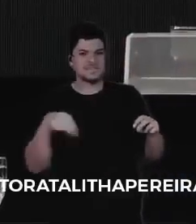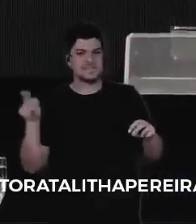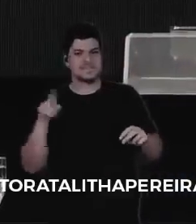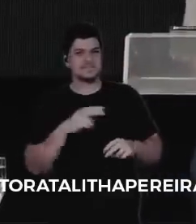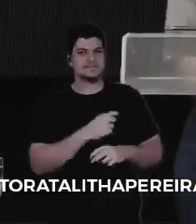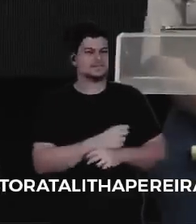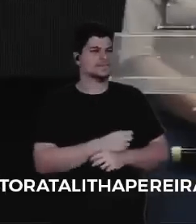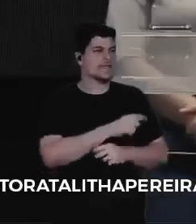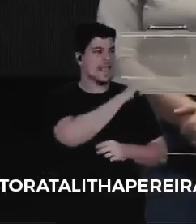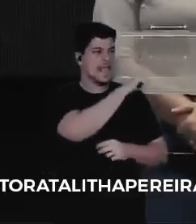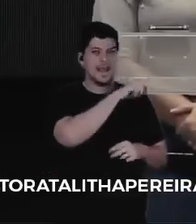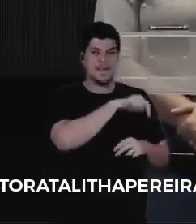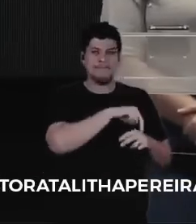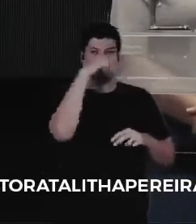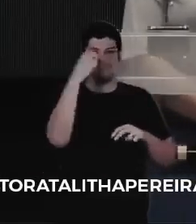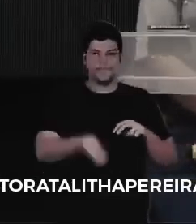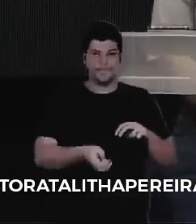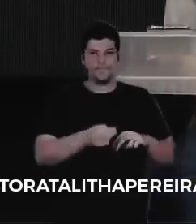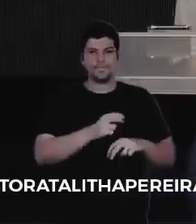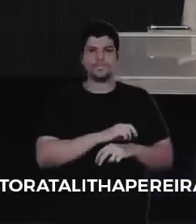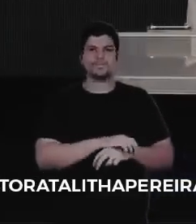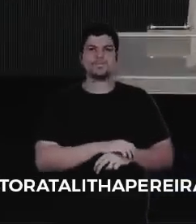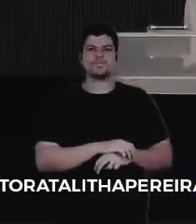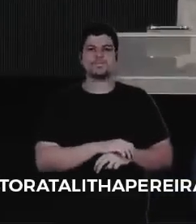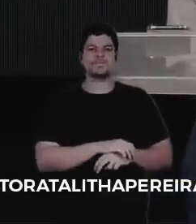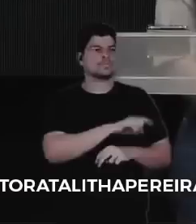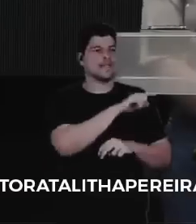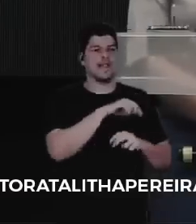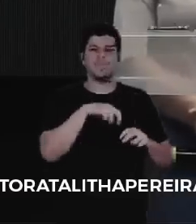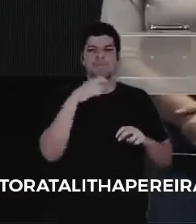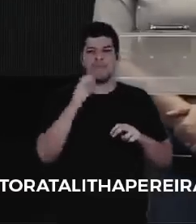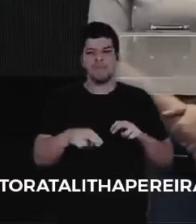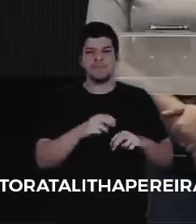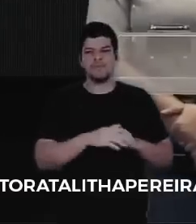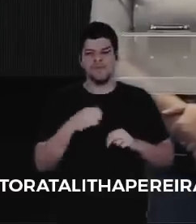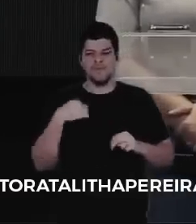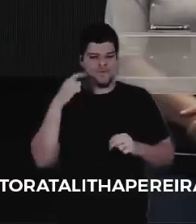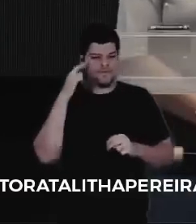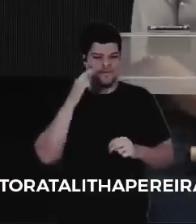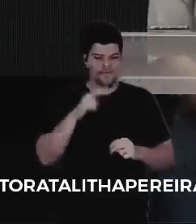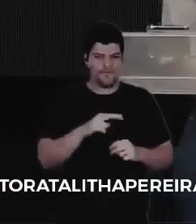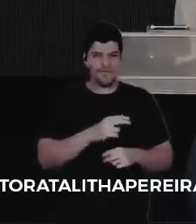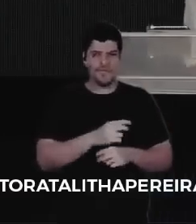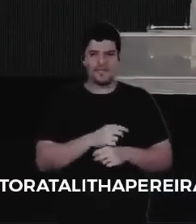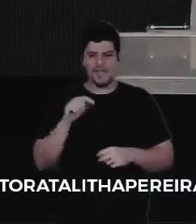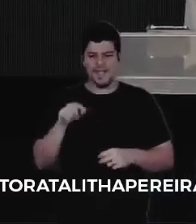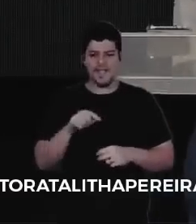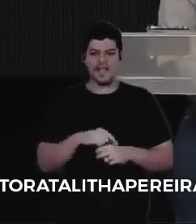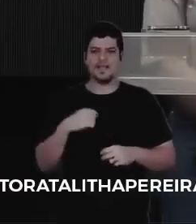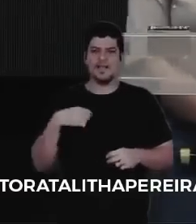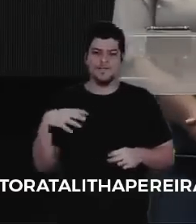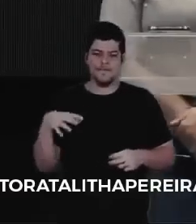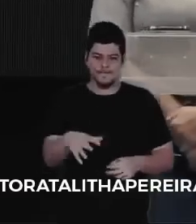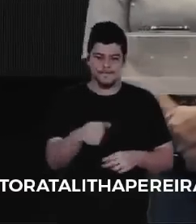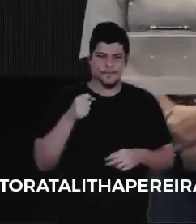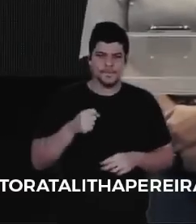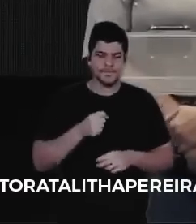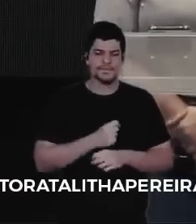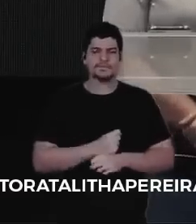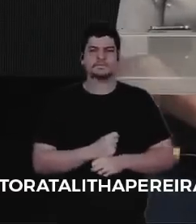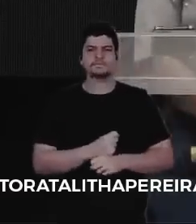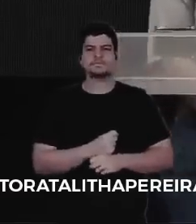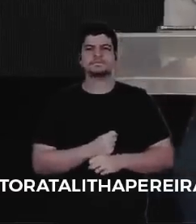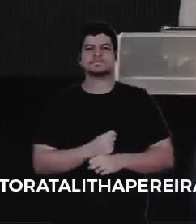Ela pulou. Quando ela pulou e que eu vi que ela estava lá embaixo, aí eu peguei. Aí